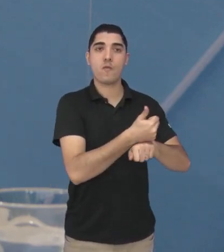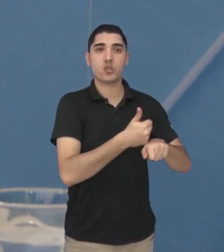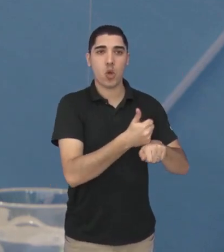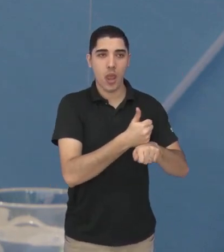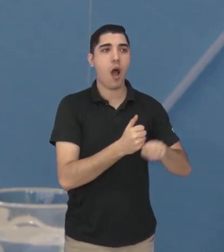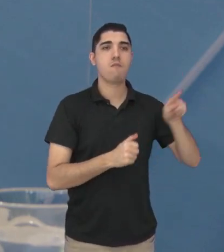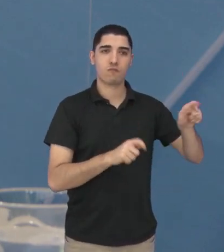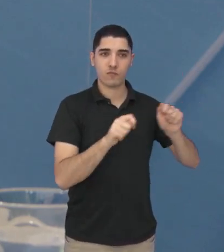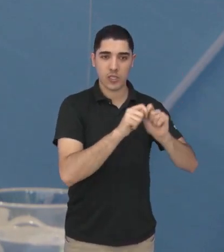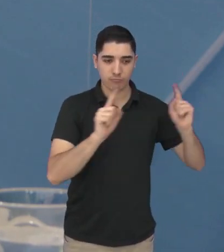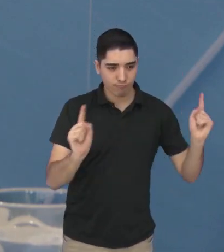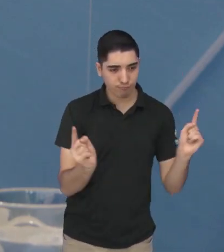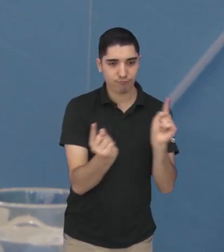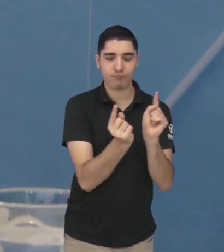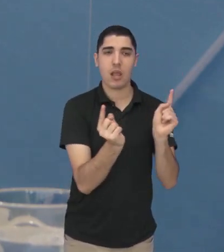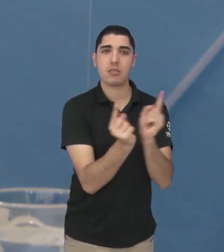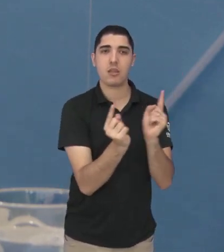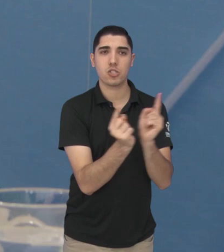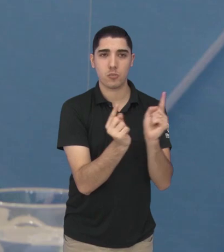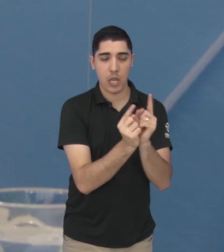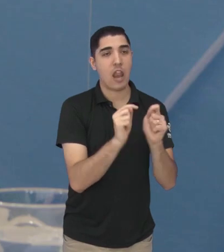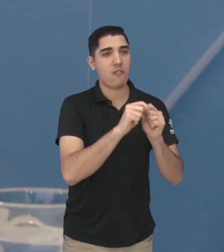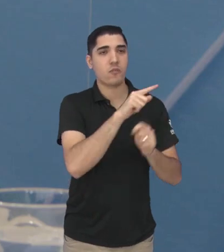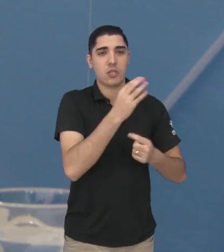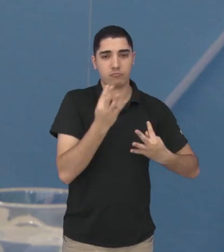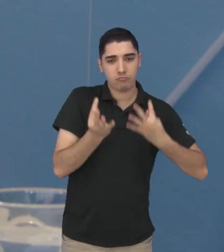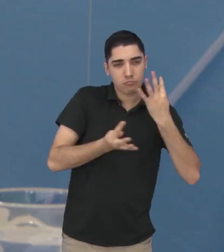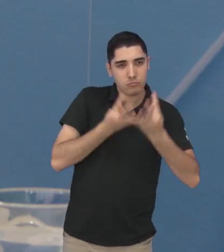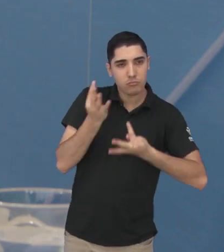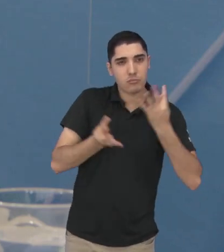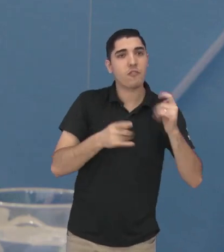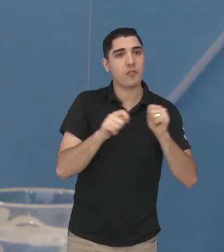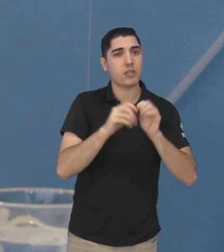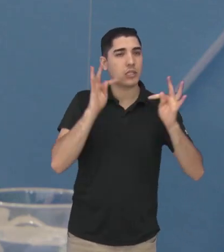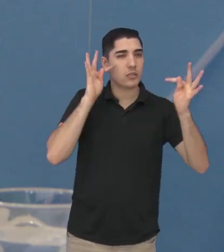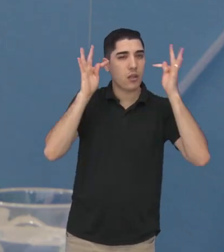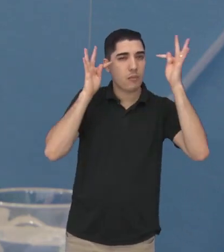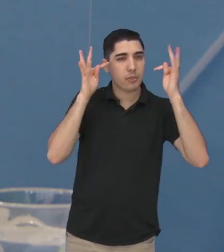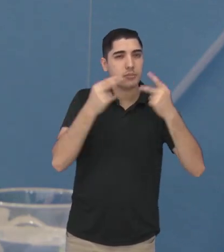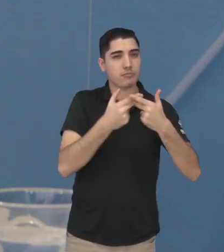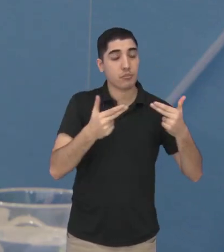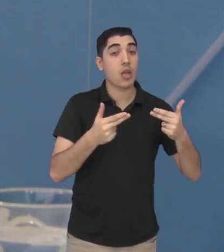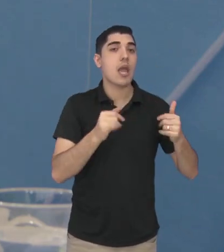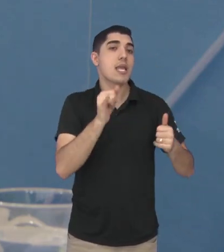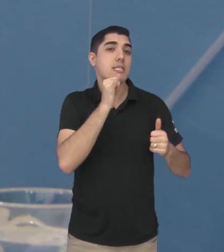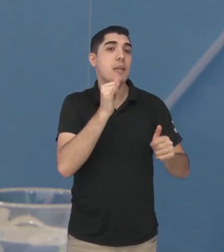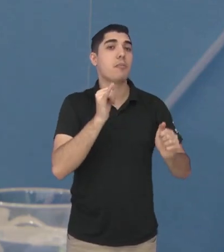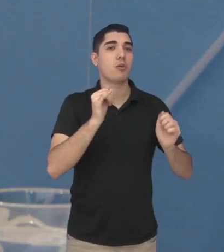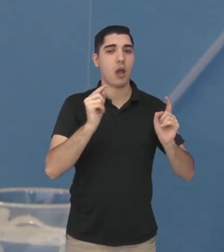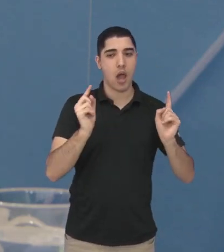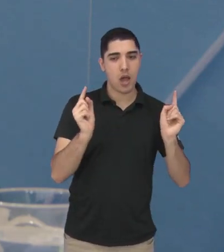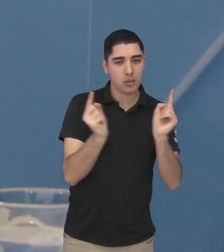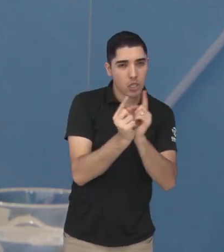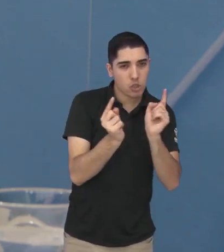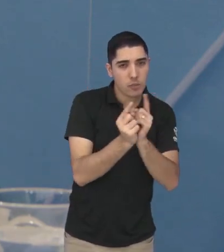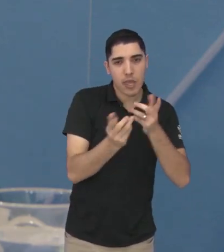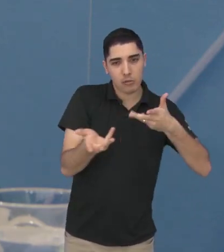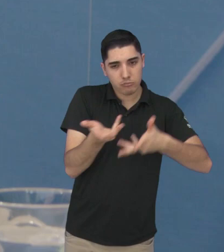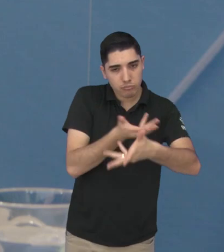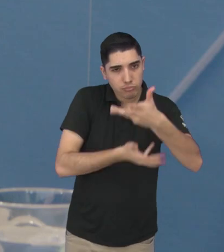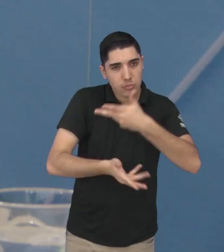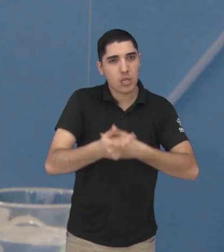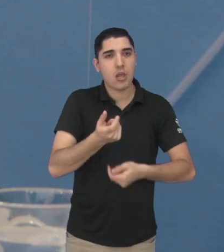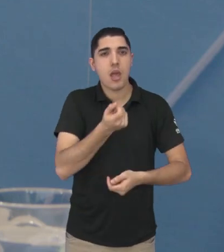capacitado, que vai fazer um projeto terapêutico para você. Então, o projeto terapêutico ele vai desde um atendimento